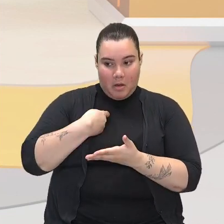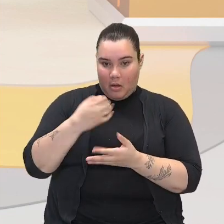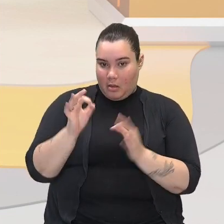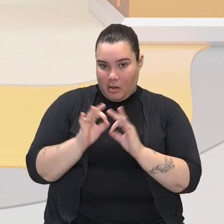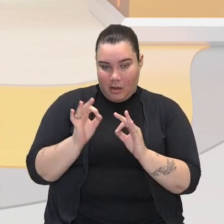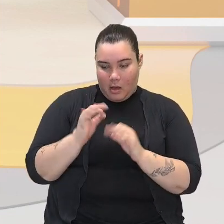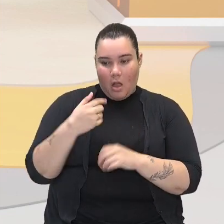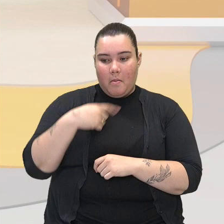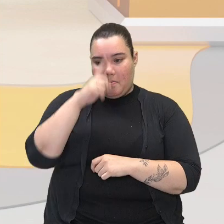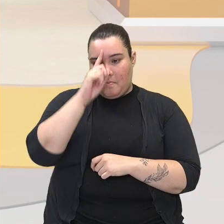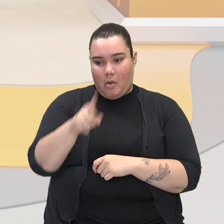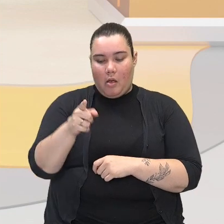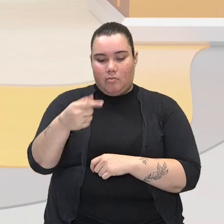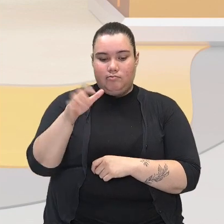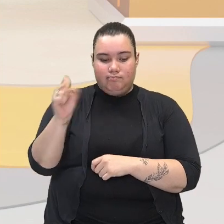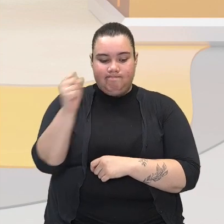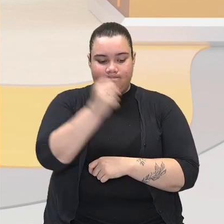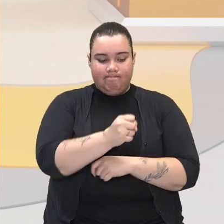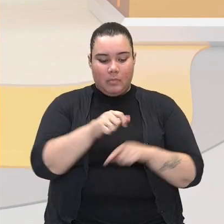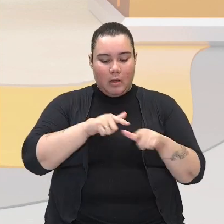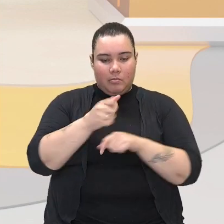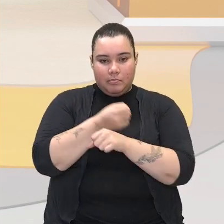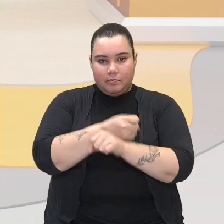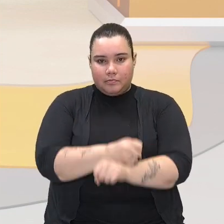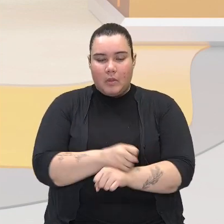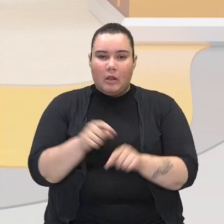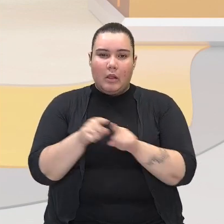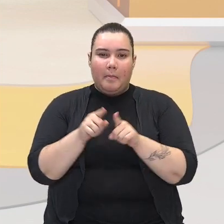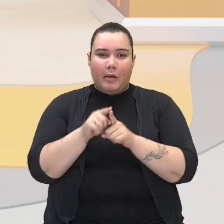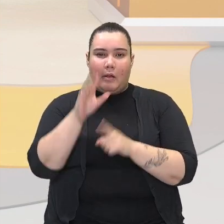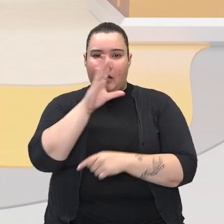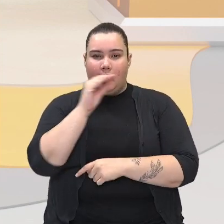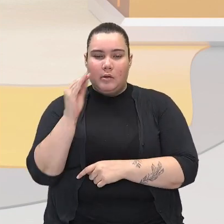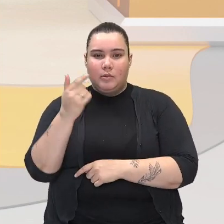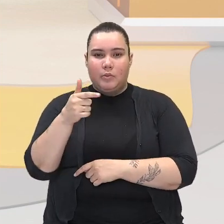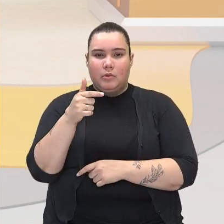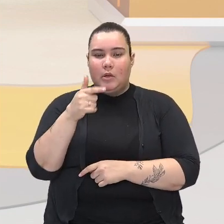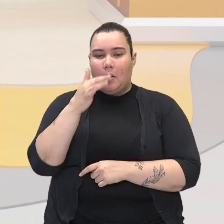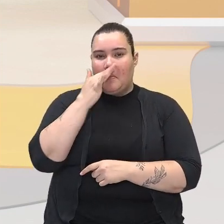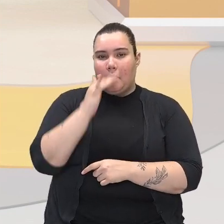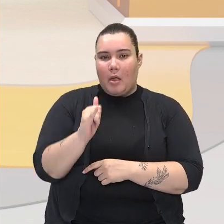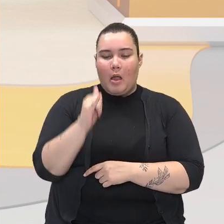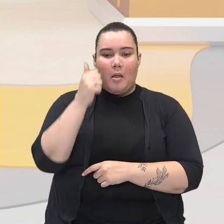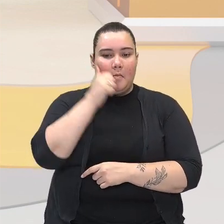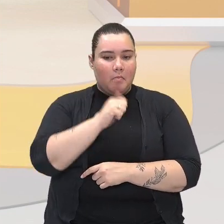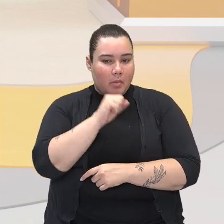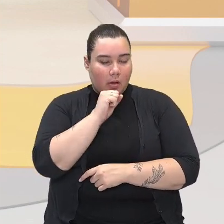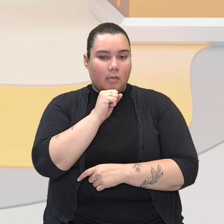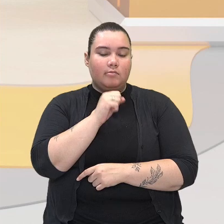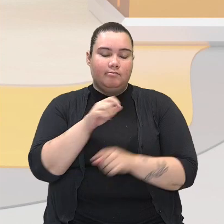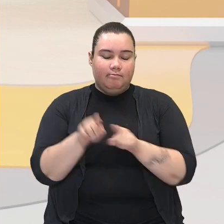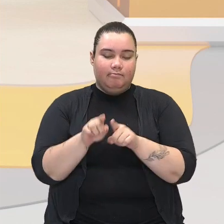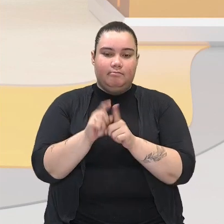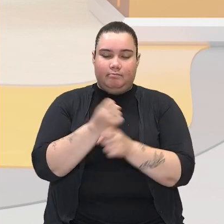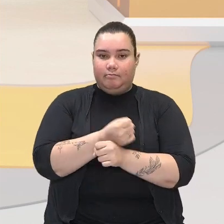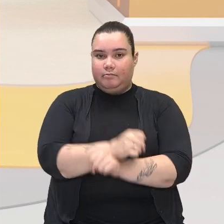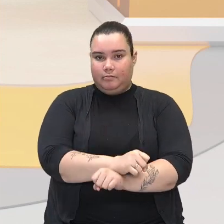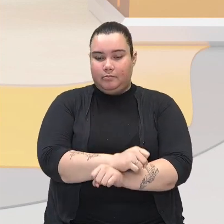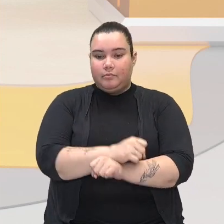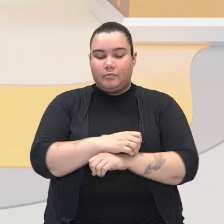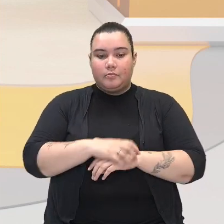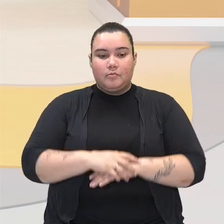sua escravizada, órfãos e entre outras formas, mas essas eram as mais comuns. É importante destacar que a escravidão